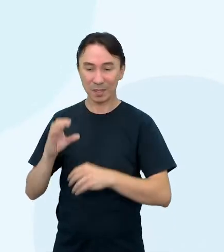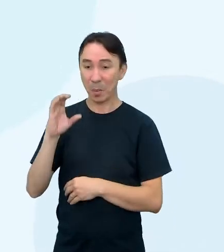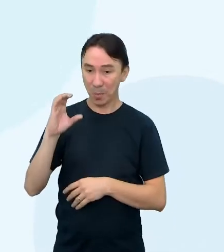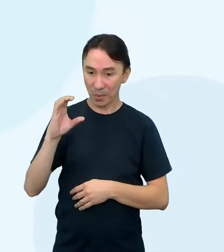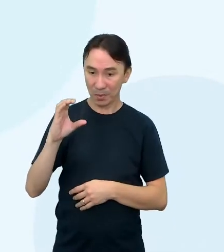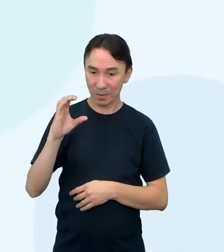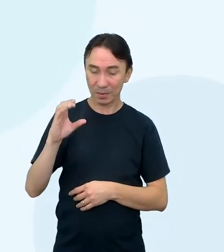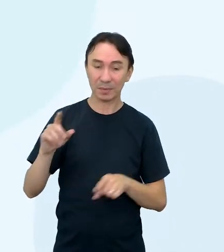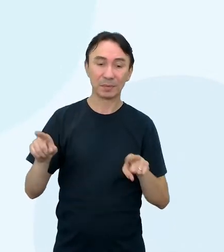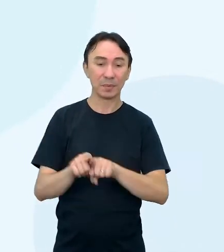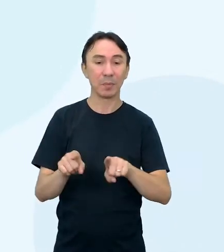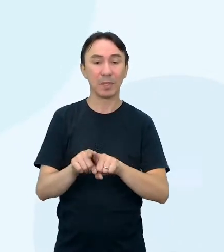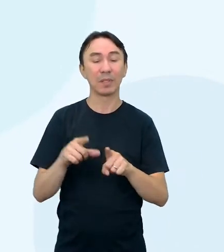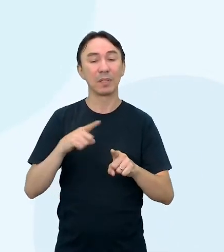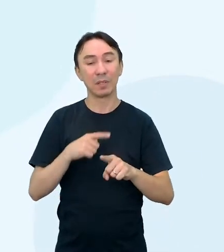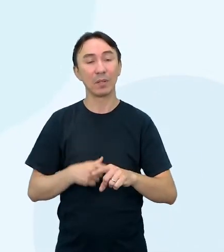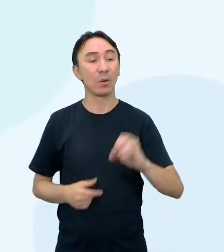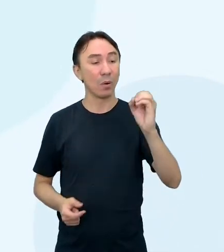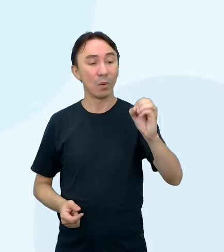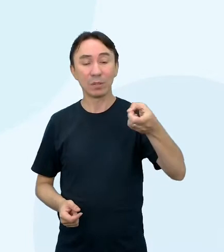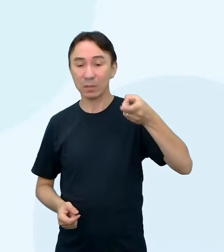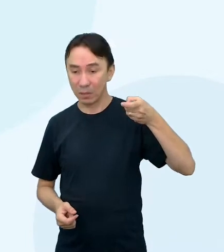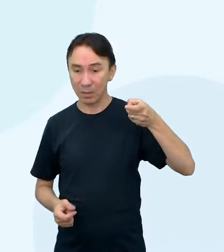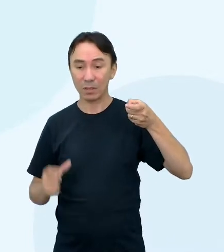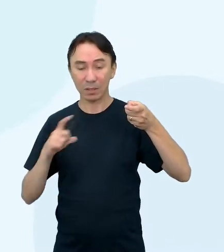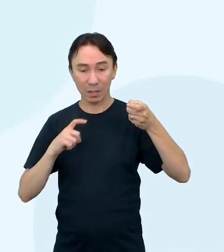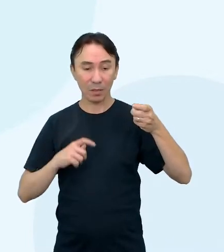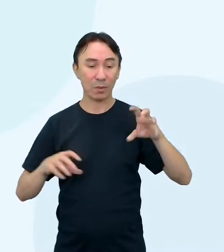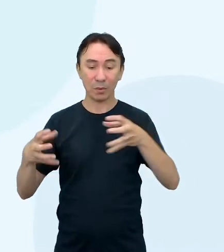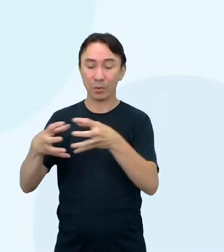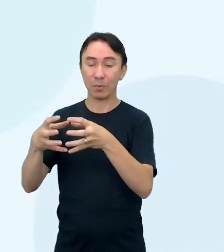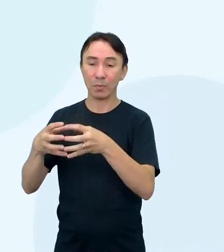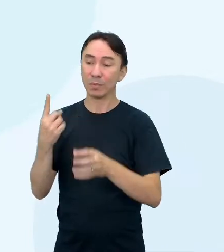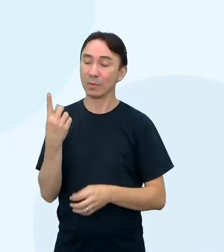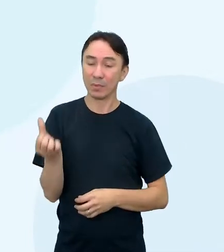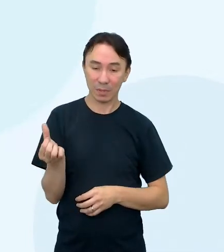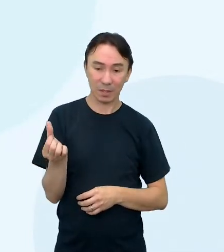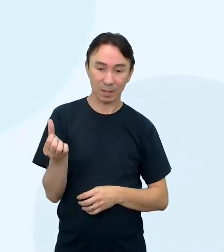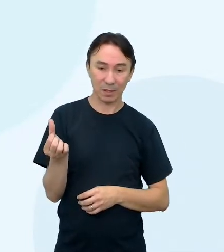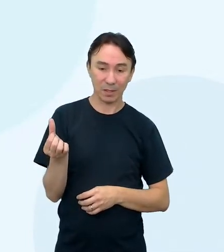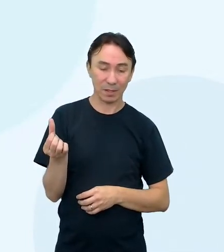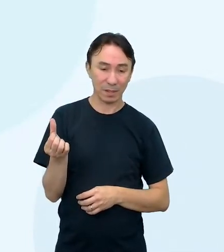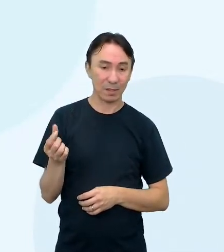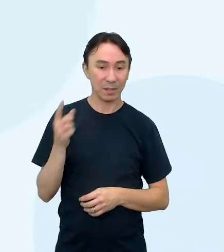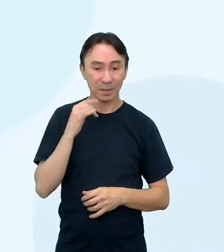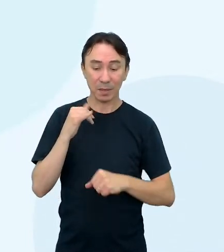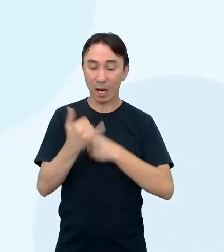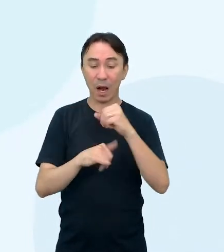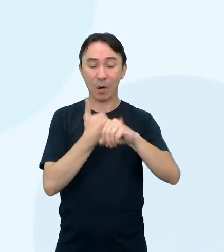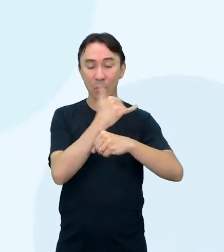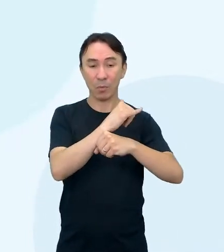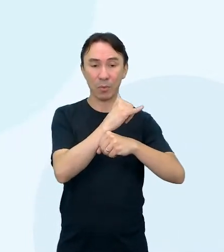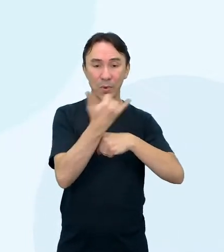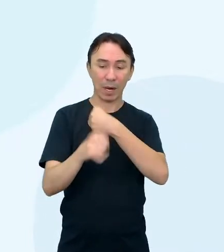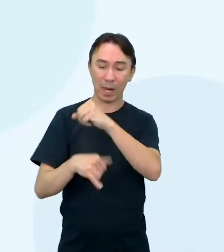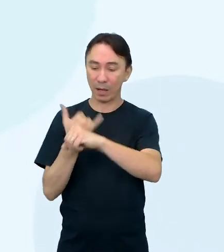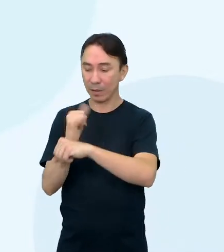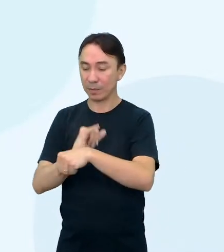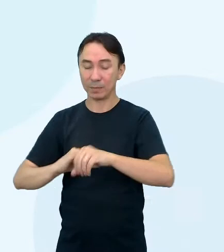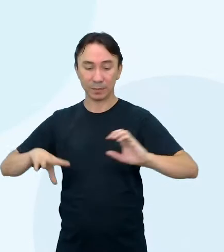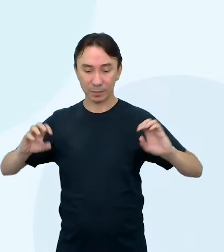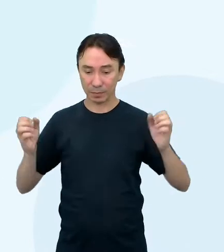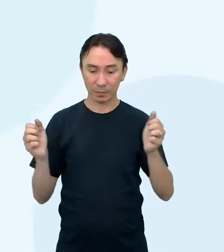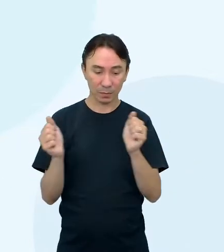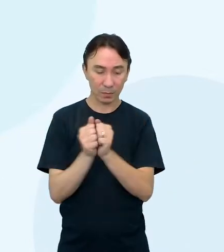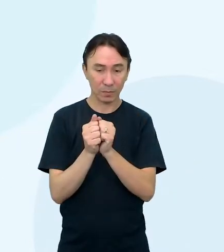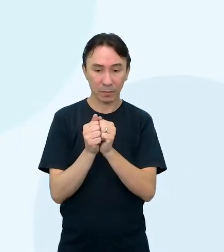grupo 16 da tabela periódica. Esses átomos, eles se juntam e formam